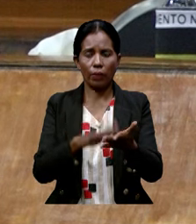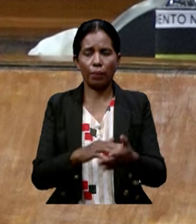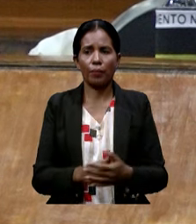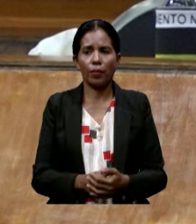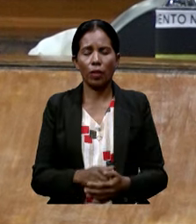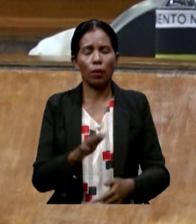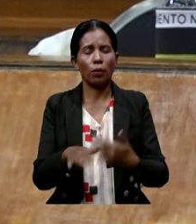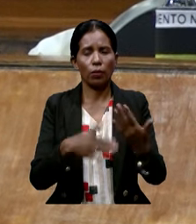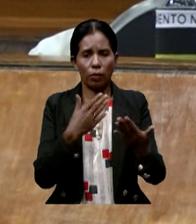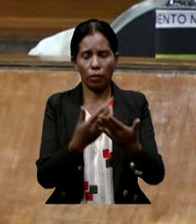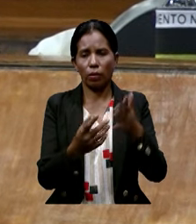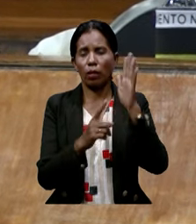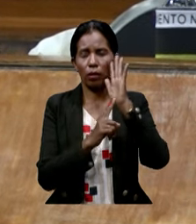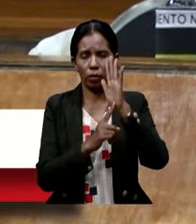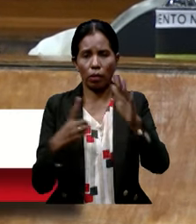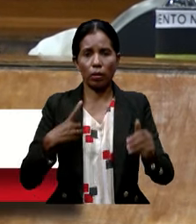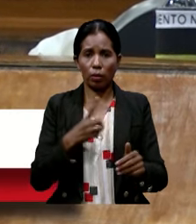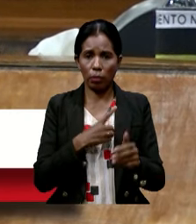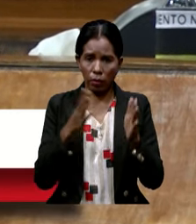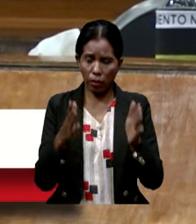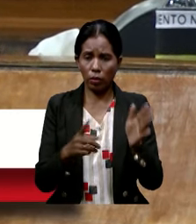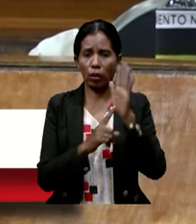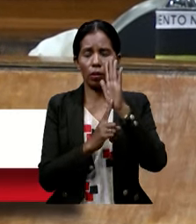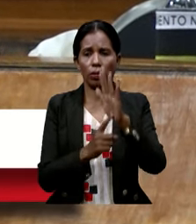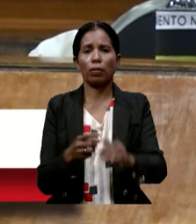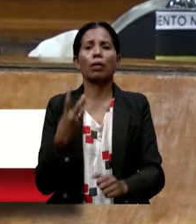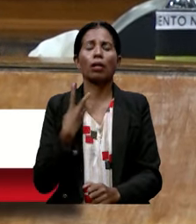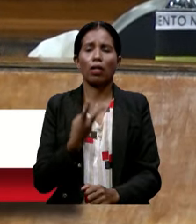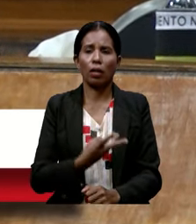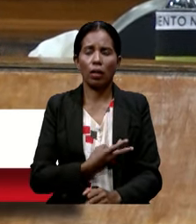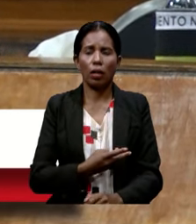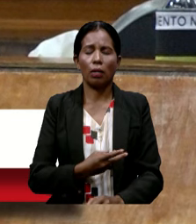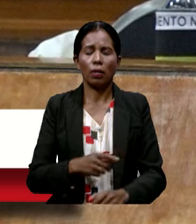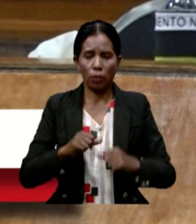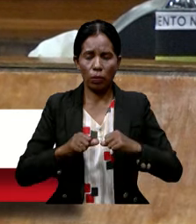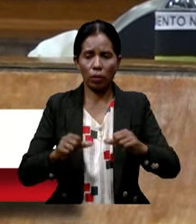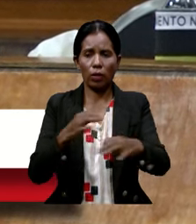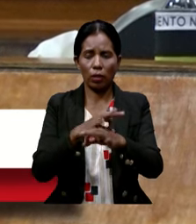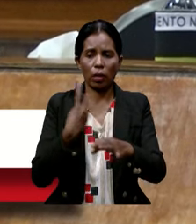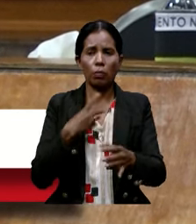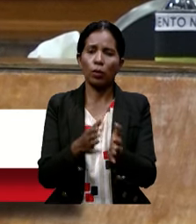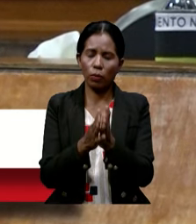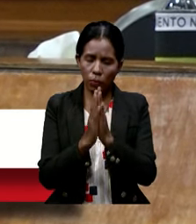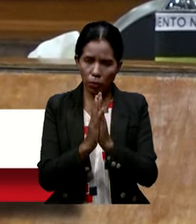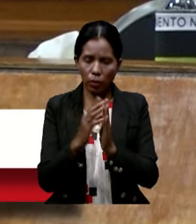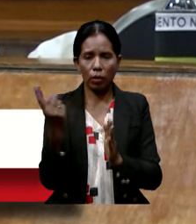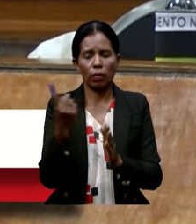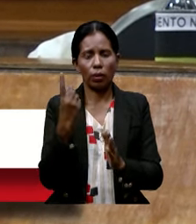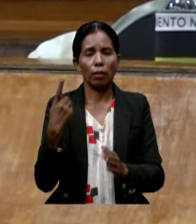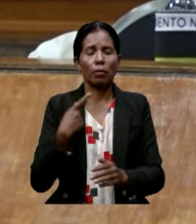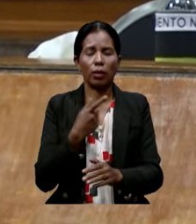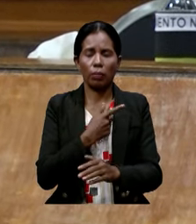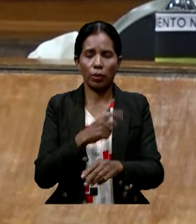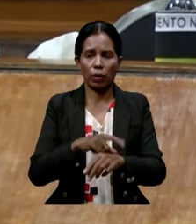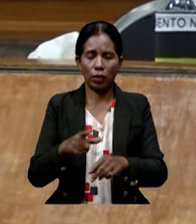nebe ke selen sira, distinto deputado sira to, ami quando continua hadia, ami masusuna fatim papel parlamento ni angatu usa